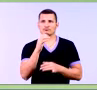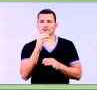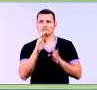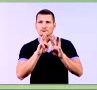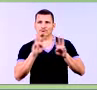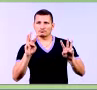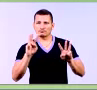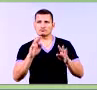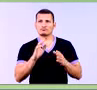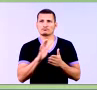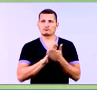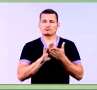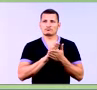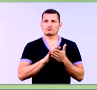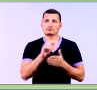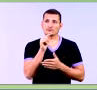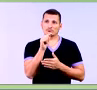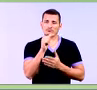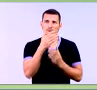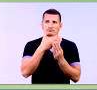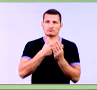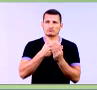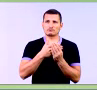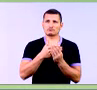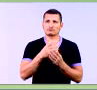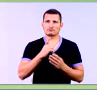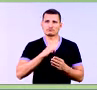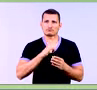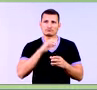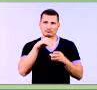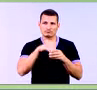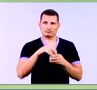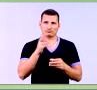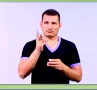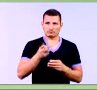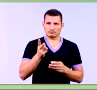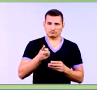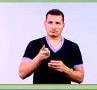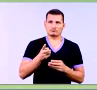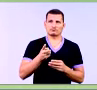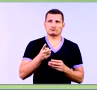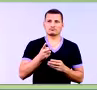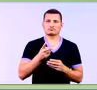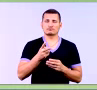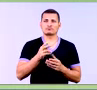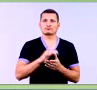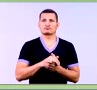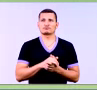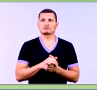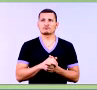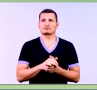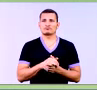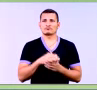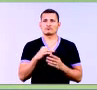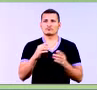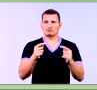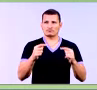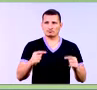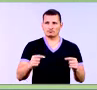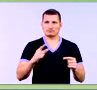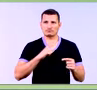estou considerando que esses arquivos estão dentro do mesmo diretório das páginas. Logo abaixo tem uma